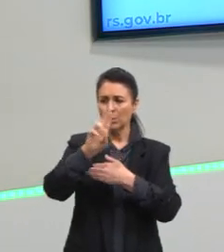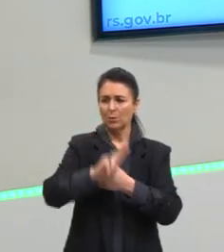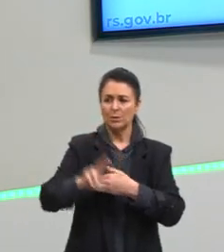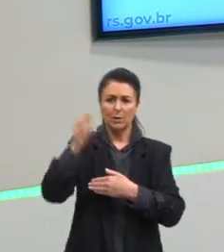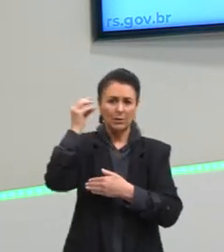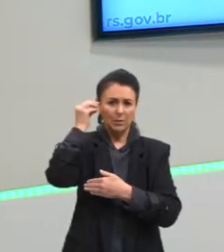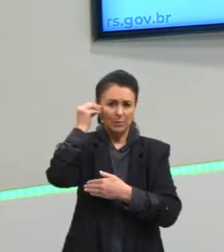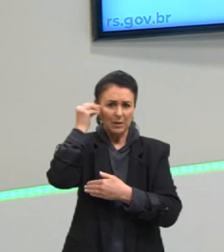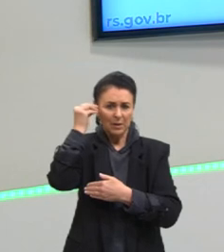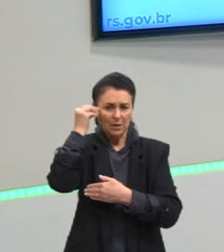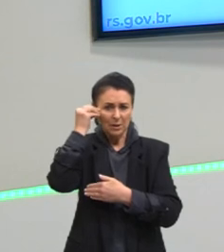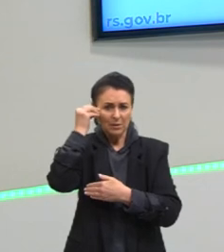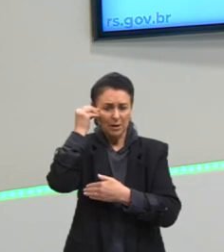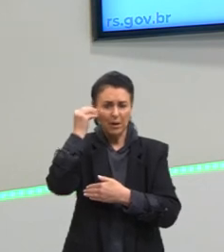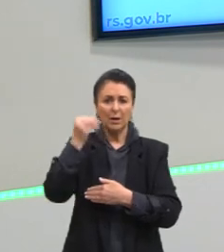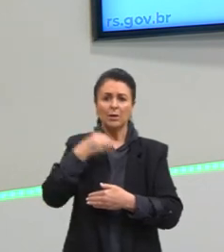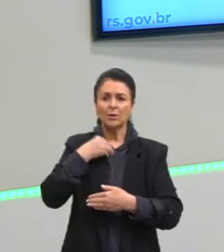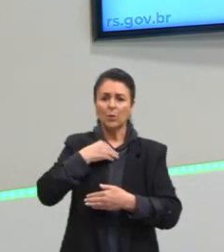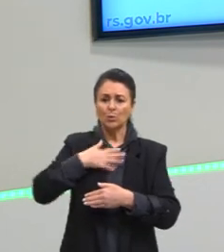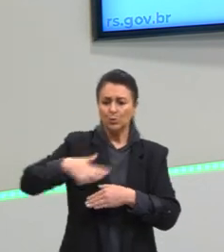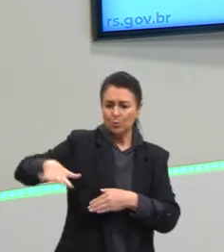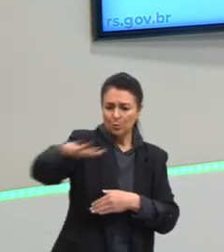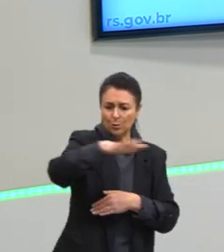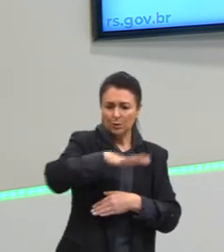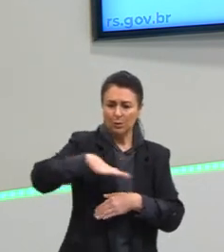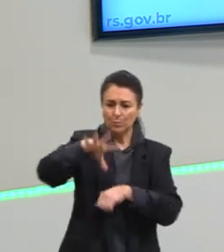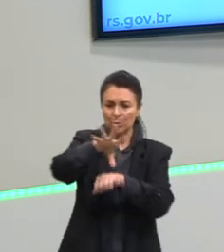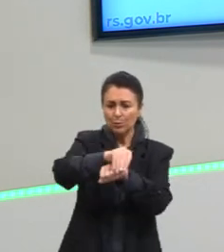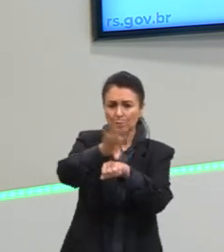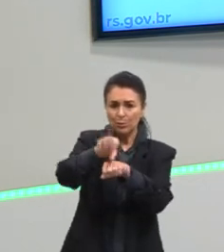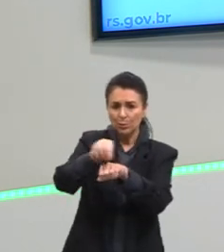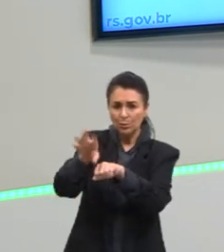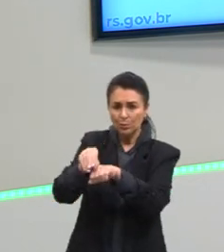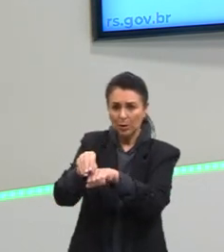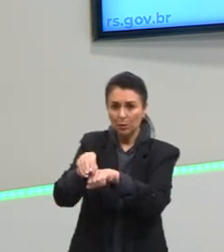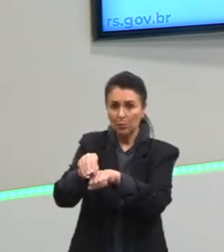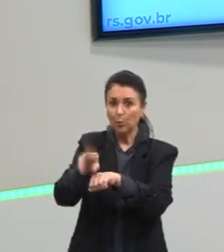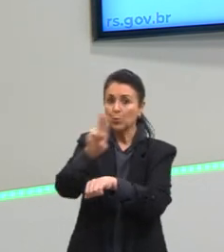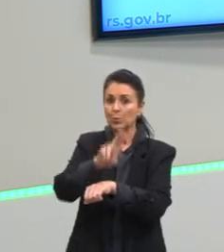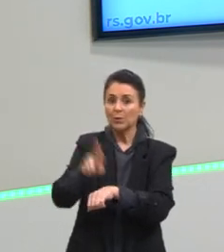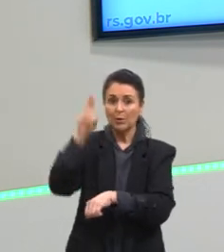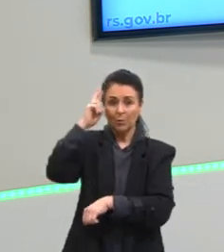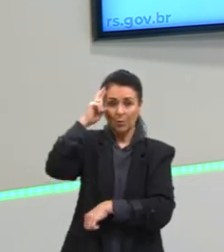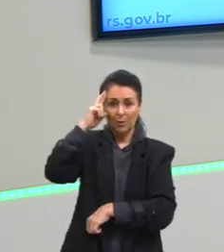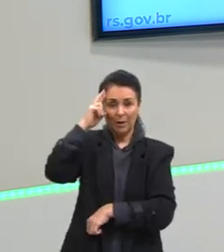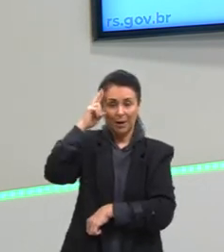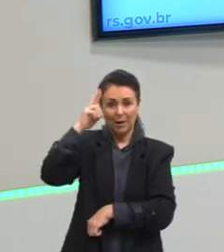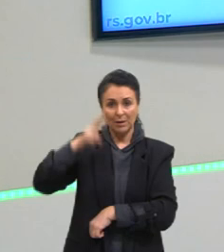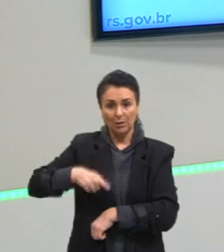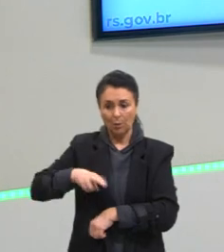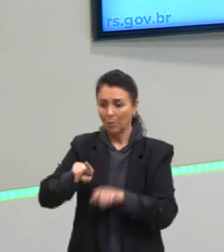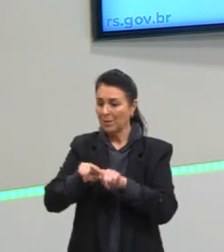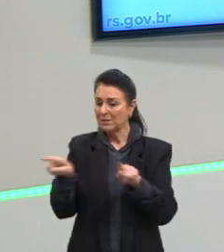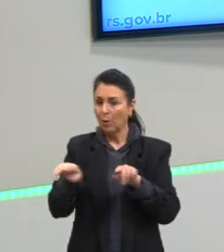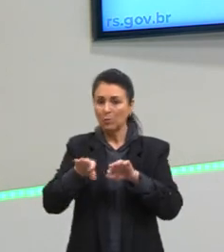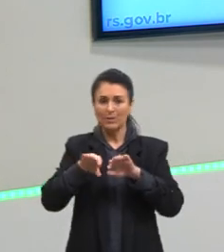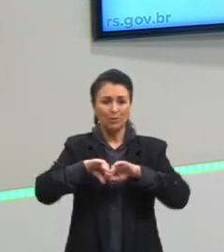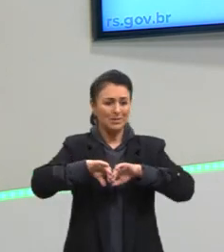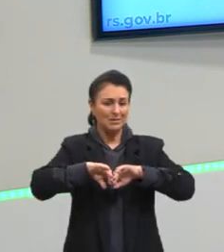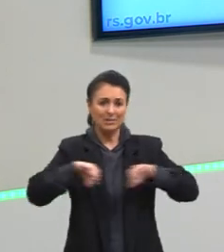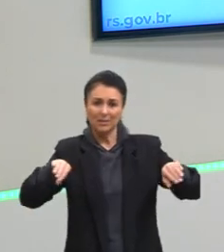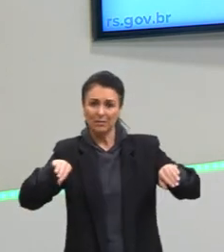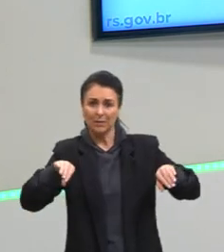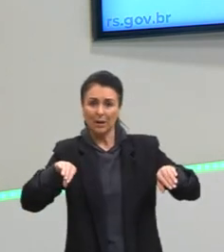por todos os demais Campos do conhecimento se de um conhecimento racional e não separado da